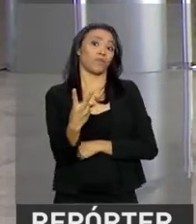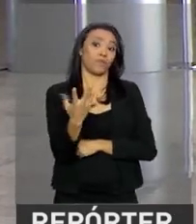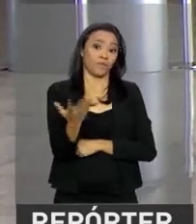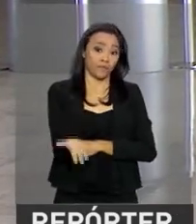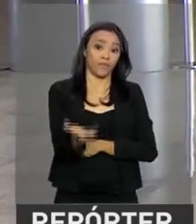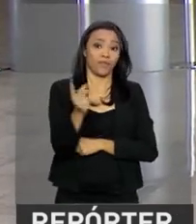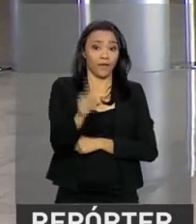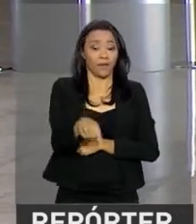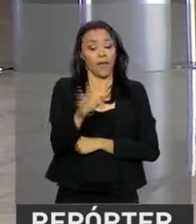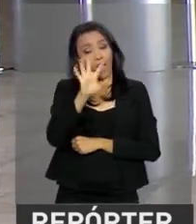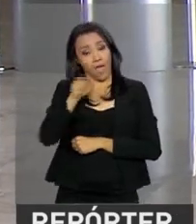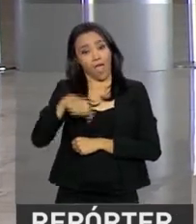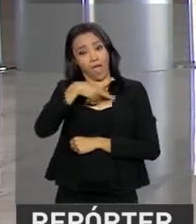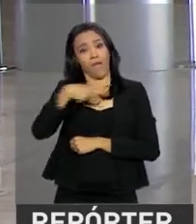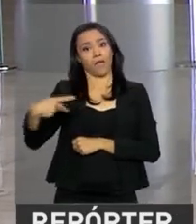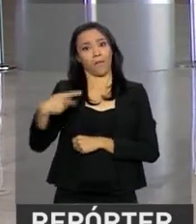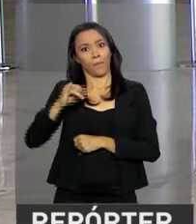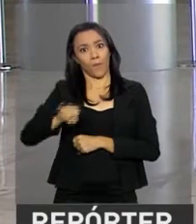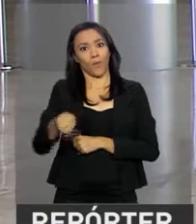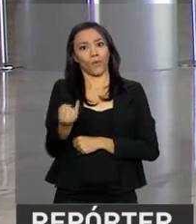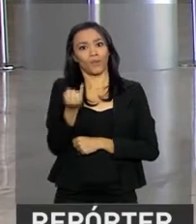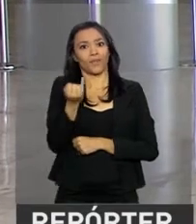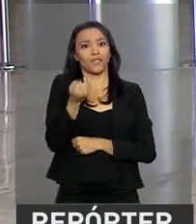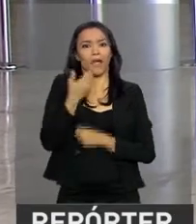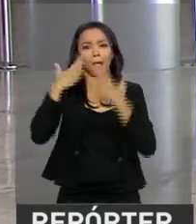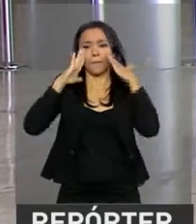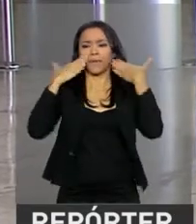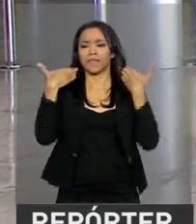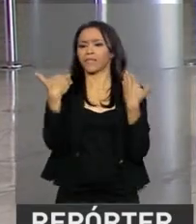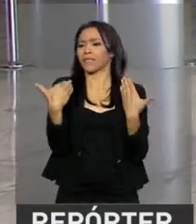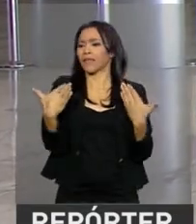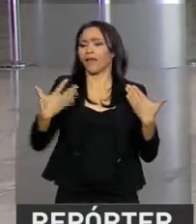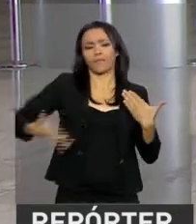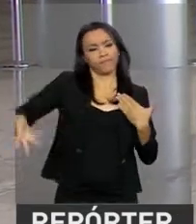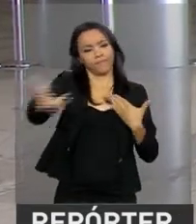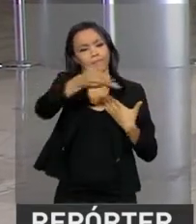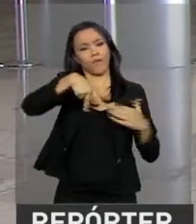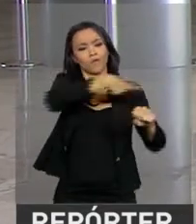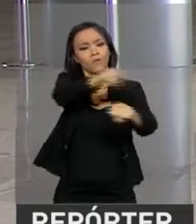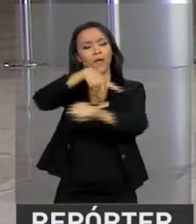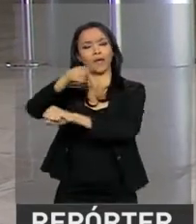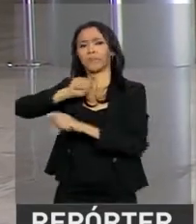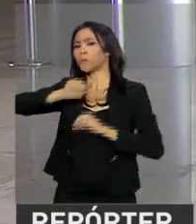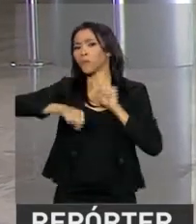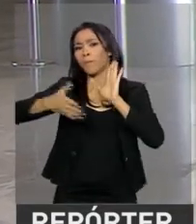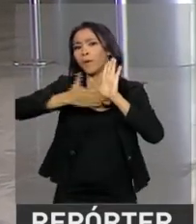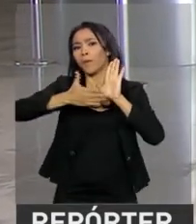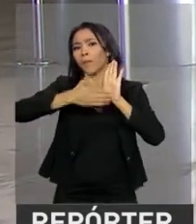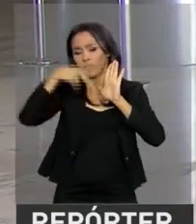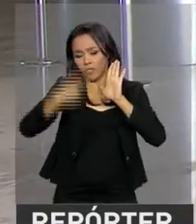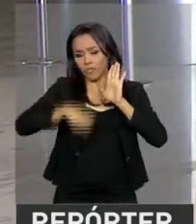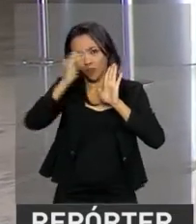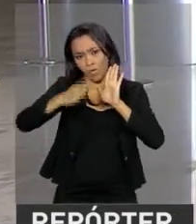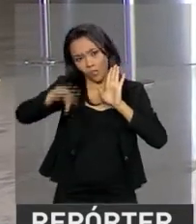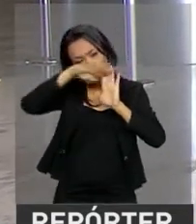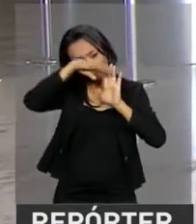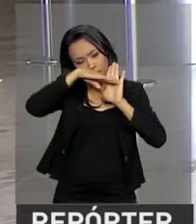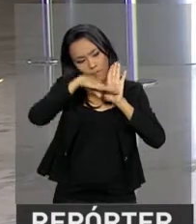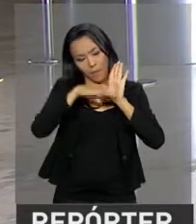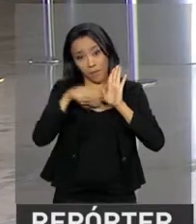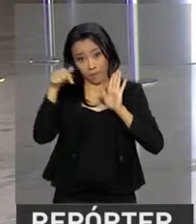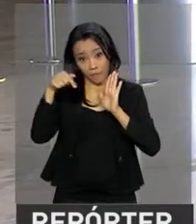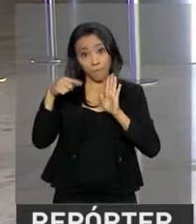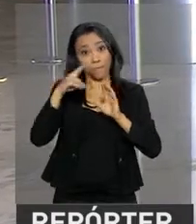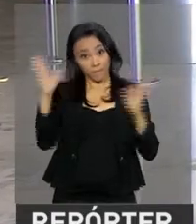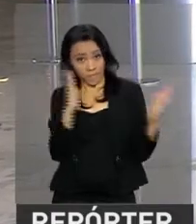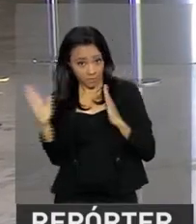2016-2018. Então é uma oportunidade que o Brasil vai ter para apresentar à comunidade as propostas brasileiras para esse período.